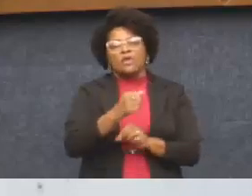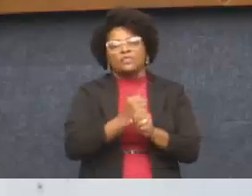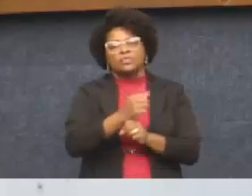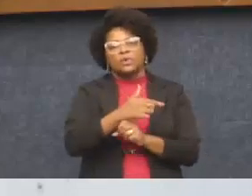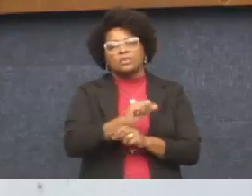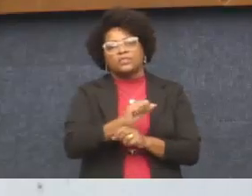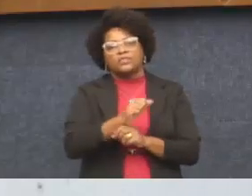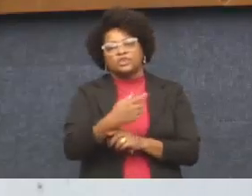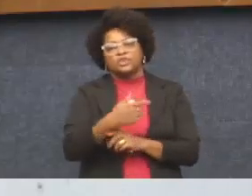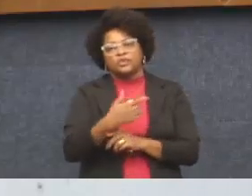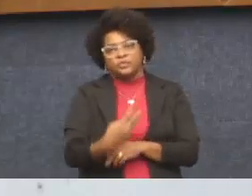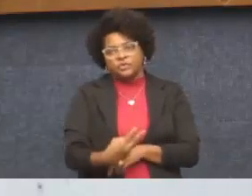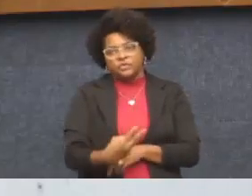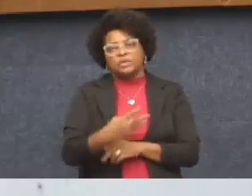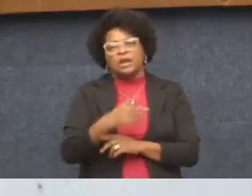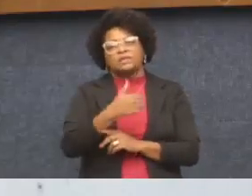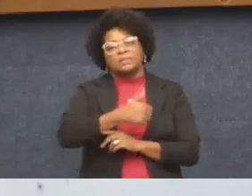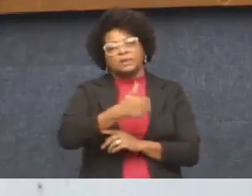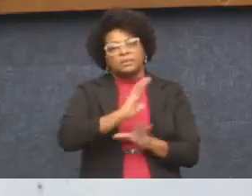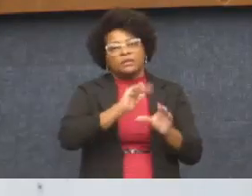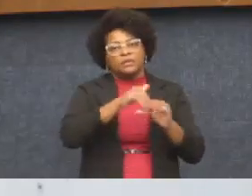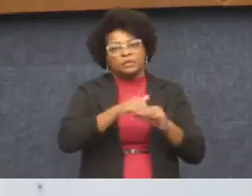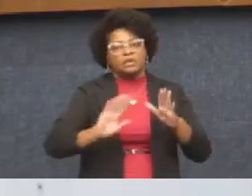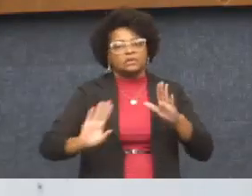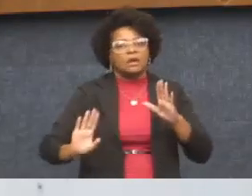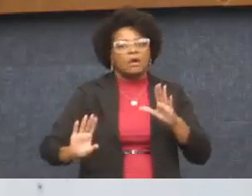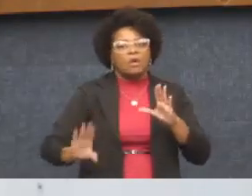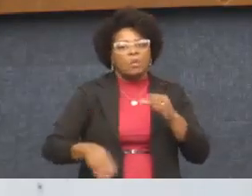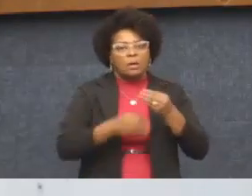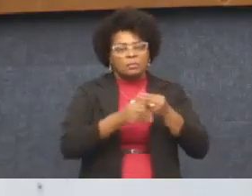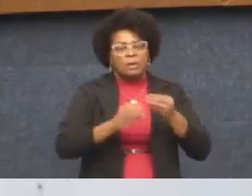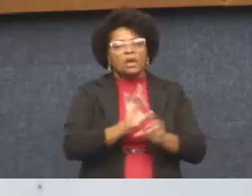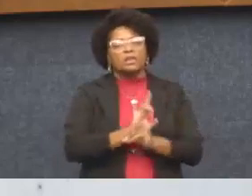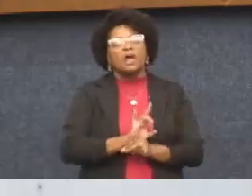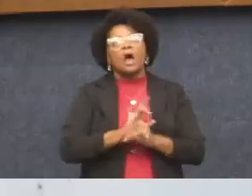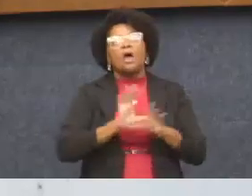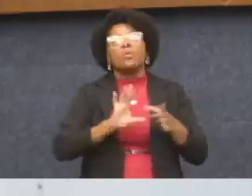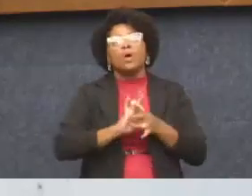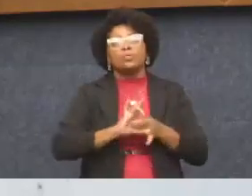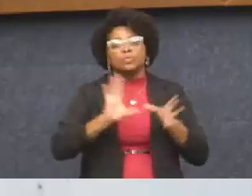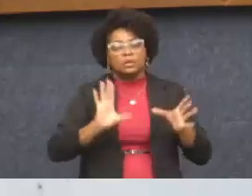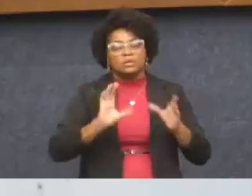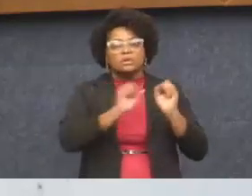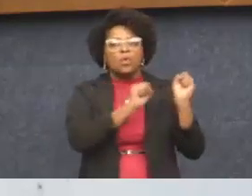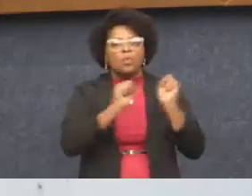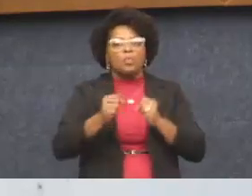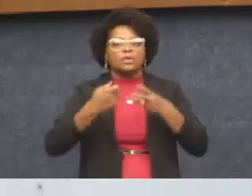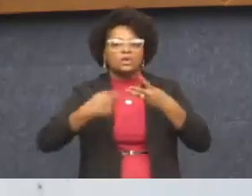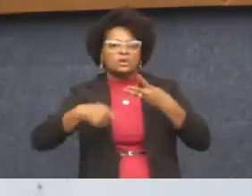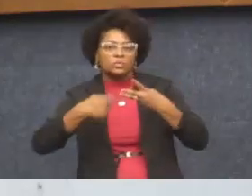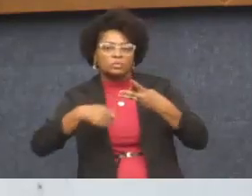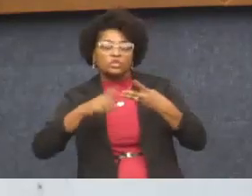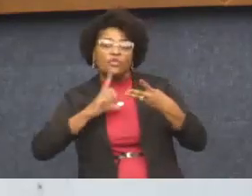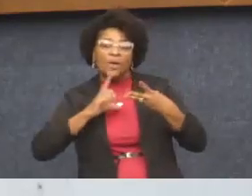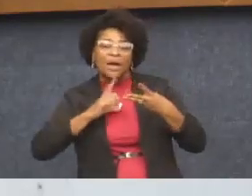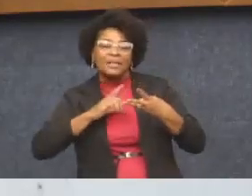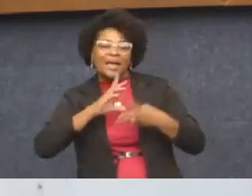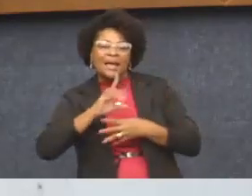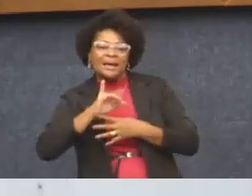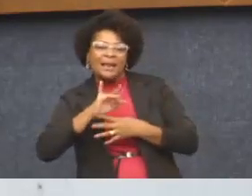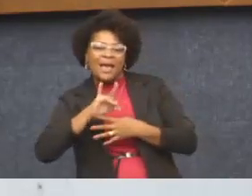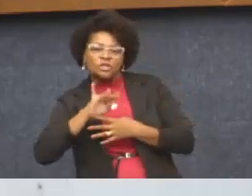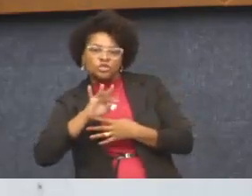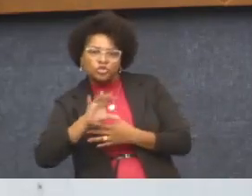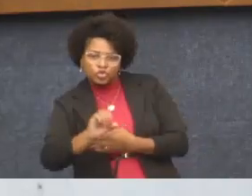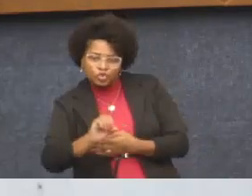749/2023, primeiro turno, emenda, autoriza o Poder Executivo a abrir créditos adicionais ao orçamento vigente para execução dos